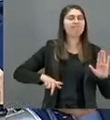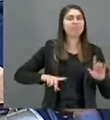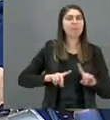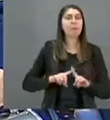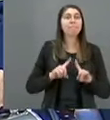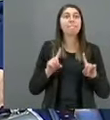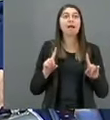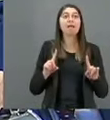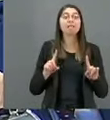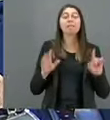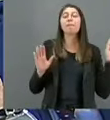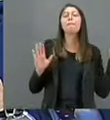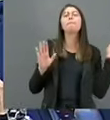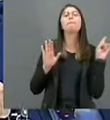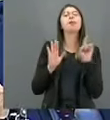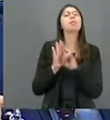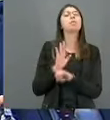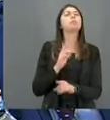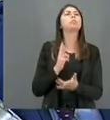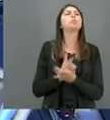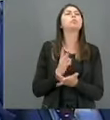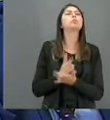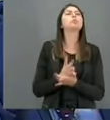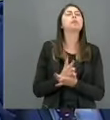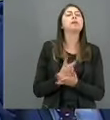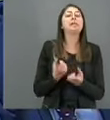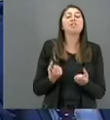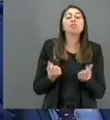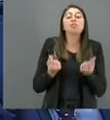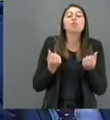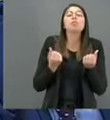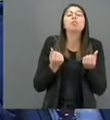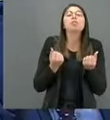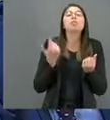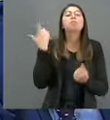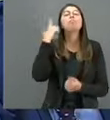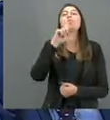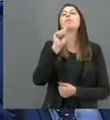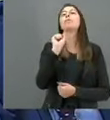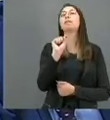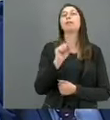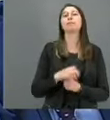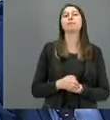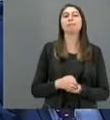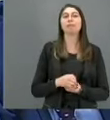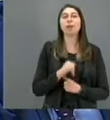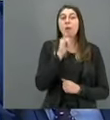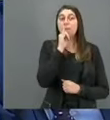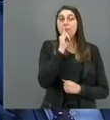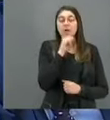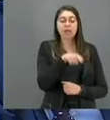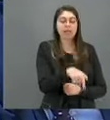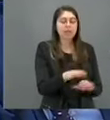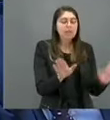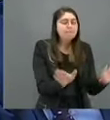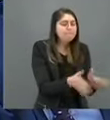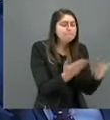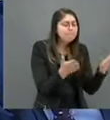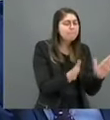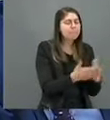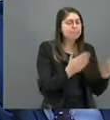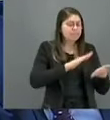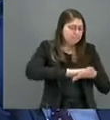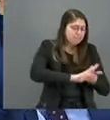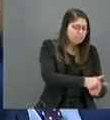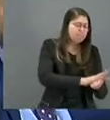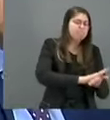sempre ficará a pergunta: quem lucra com isso? Quanto mais miseráveis, isolados,